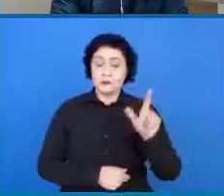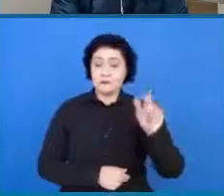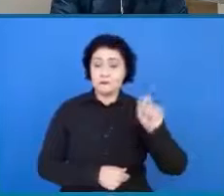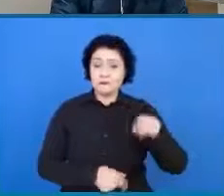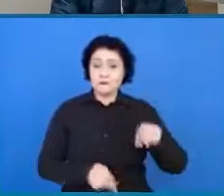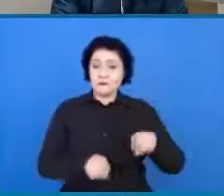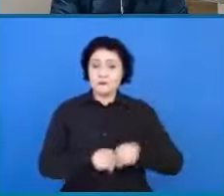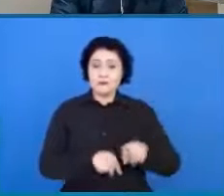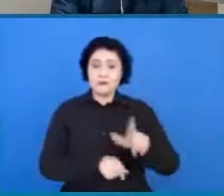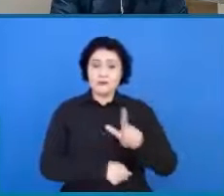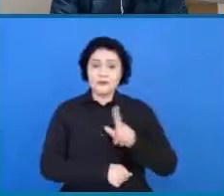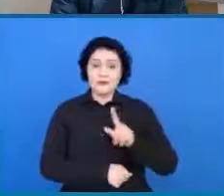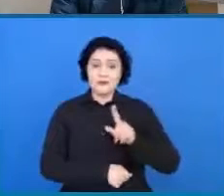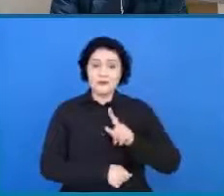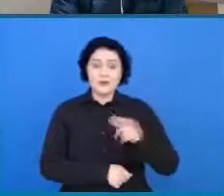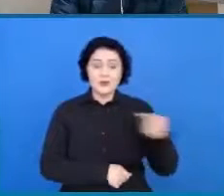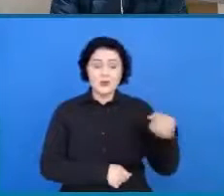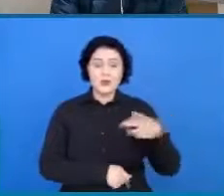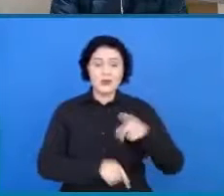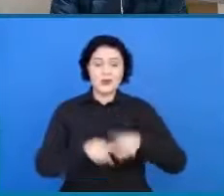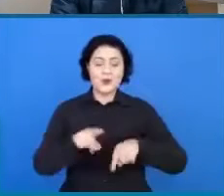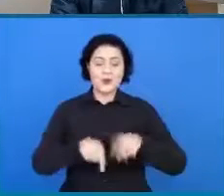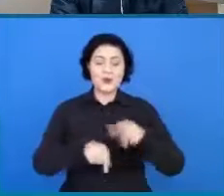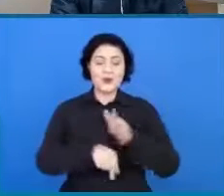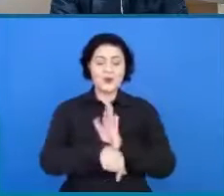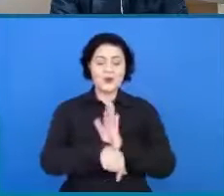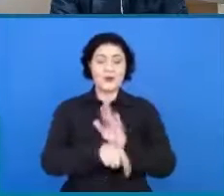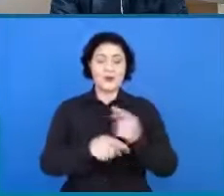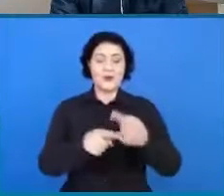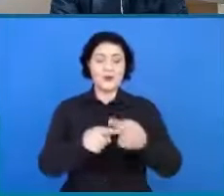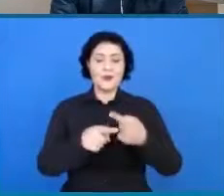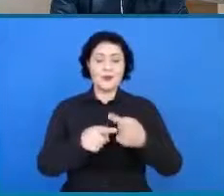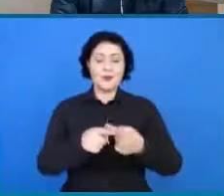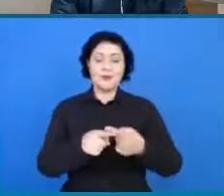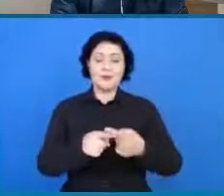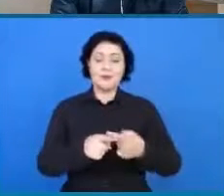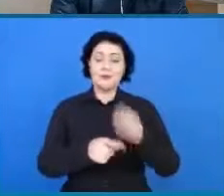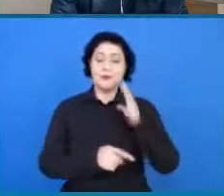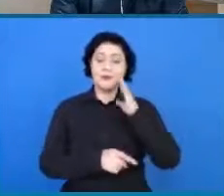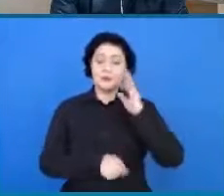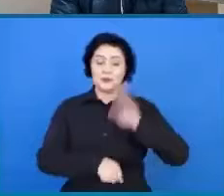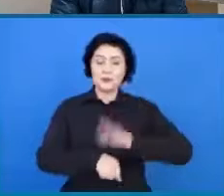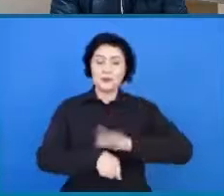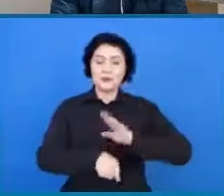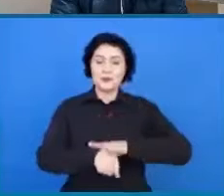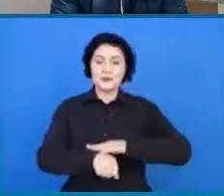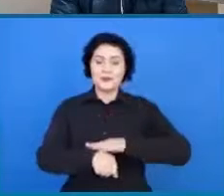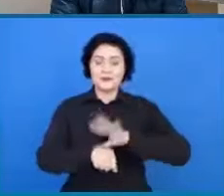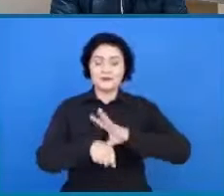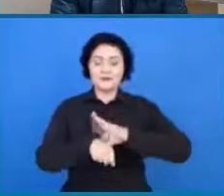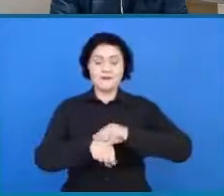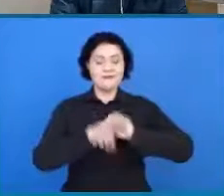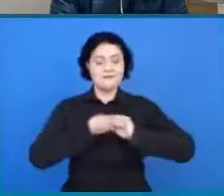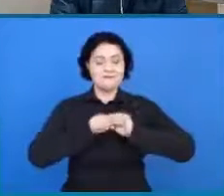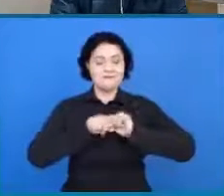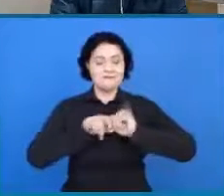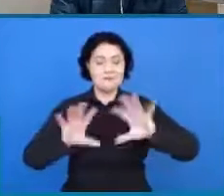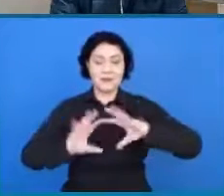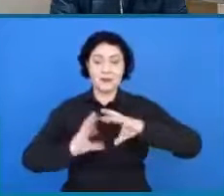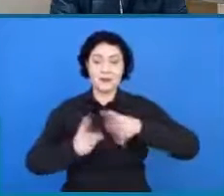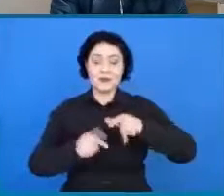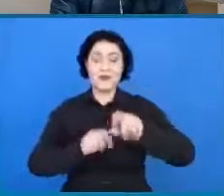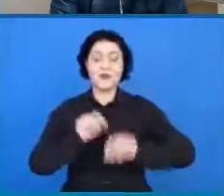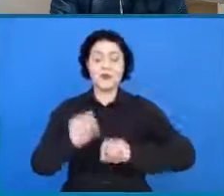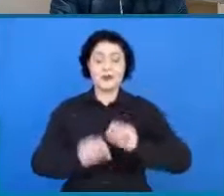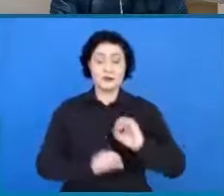para que nós tivéssemos esse novo produto foi que é principalmente durante a pandemia nós vivemos e